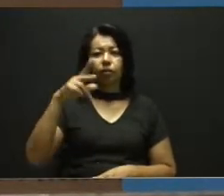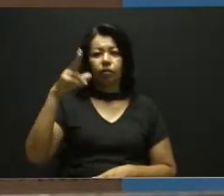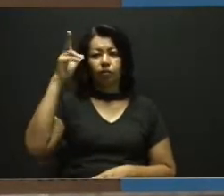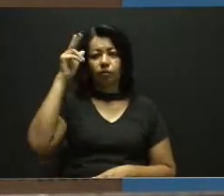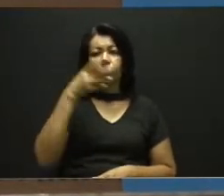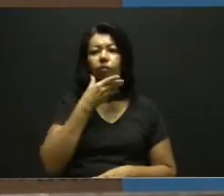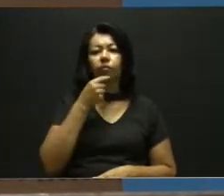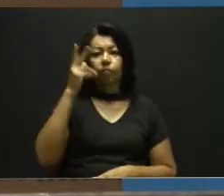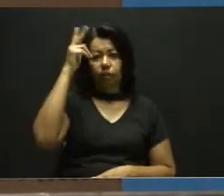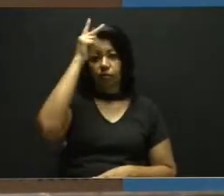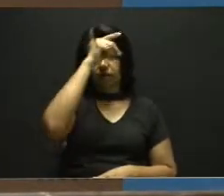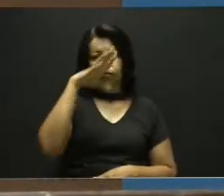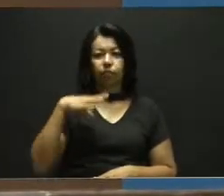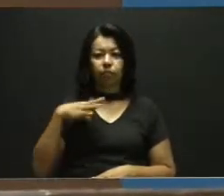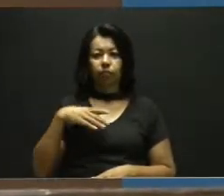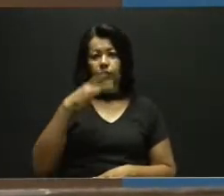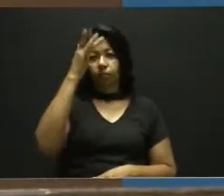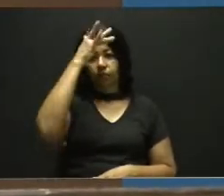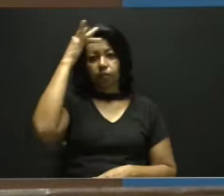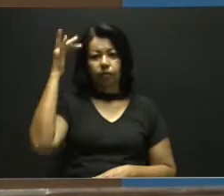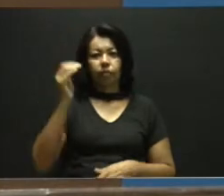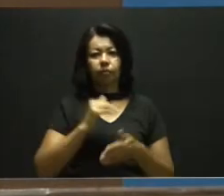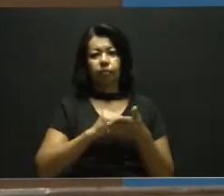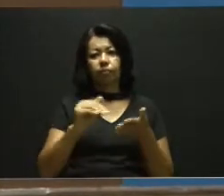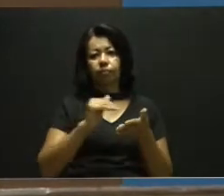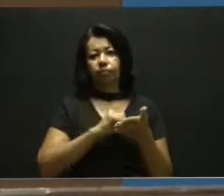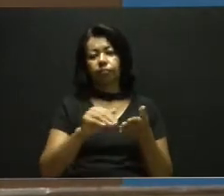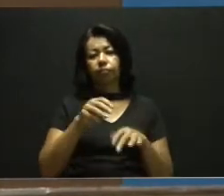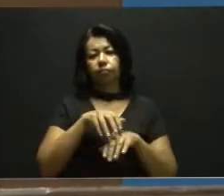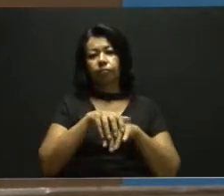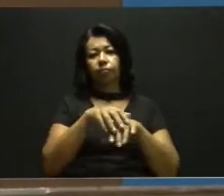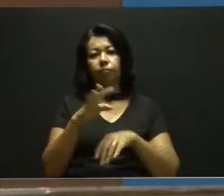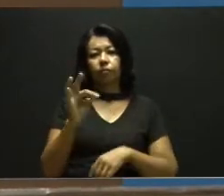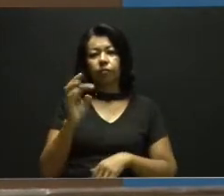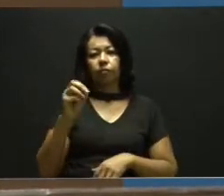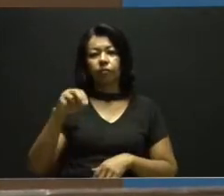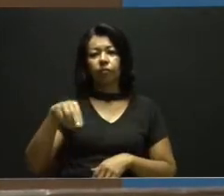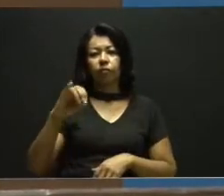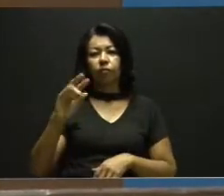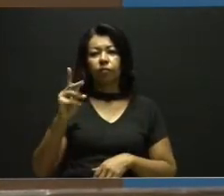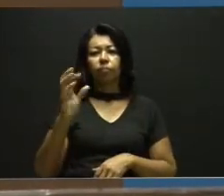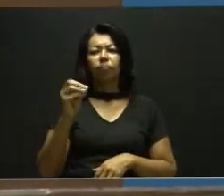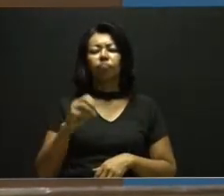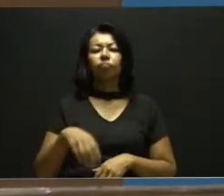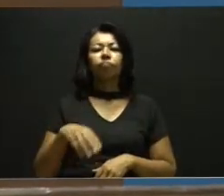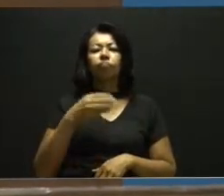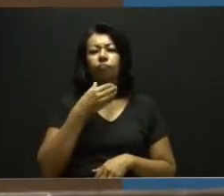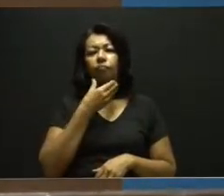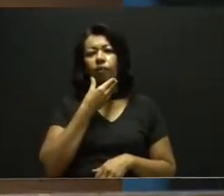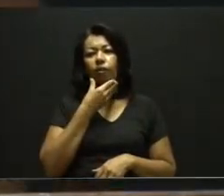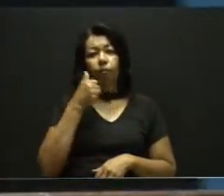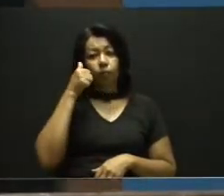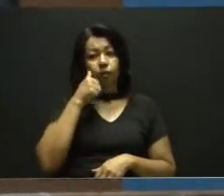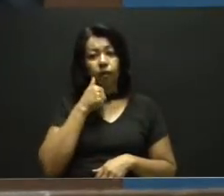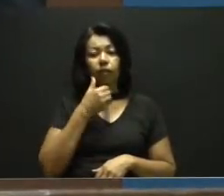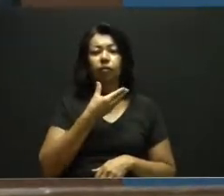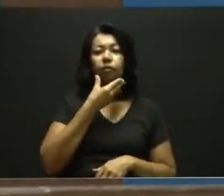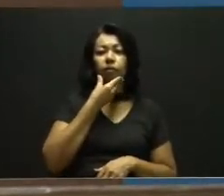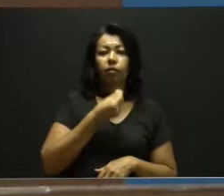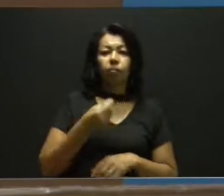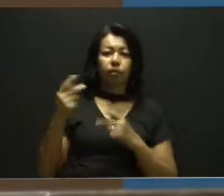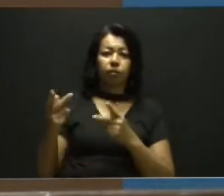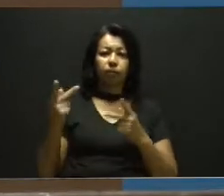municipal na pessoa do nosso secretário de turismo senhor toninho minhas senhoras e meus senhores